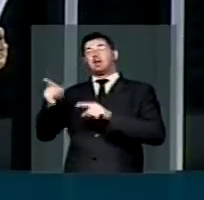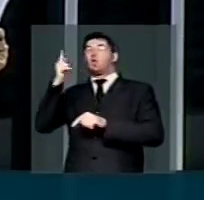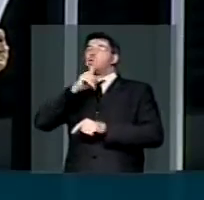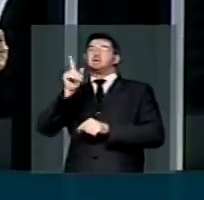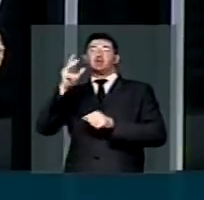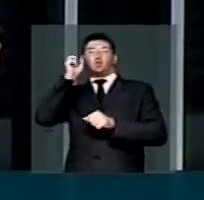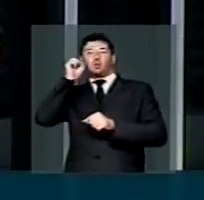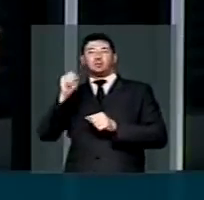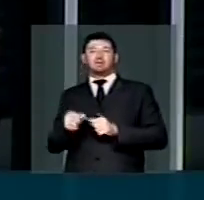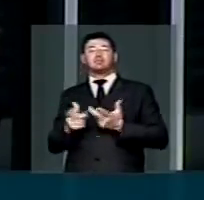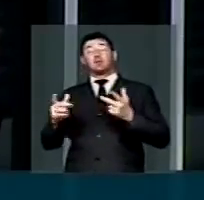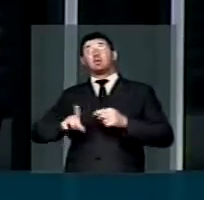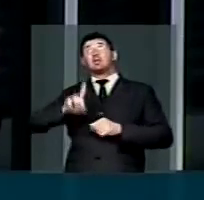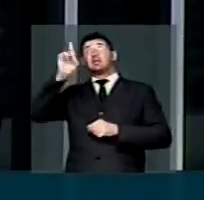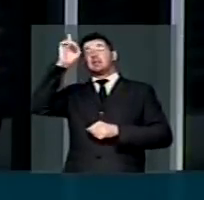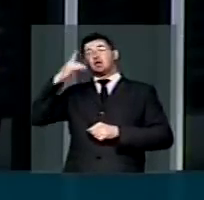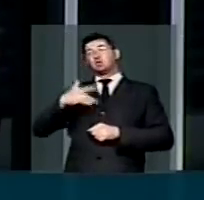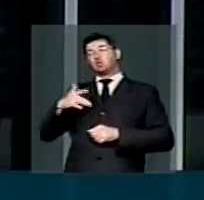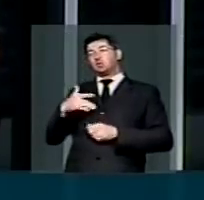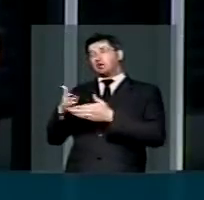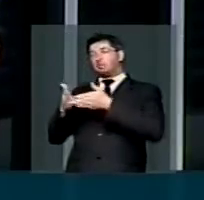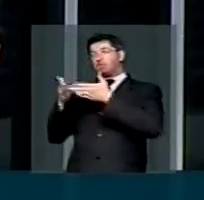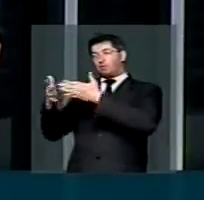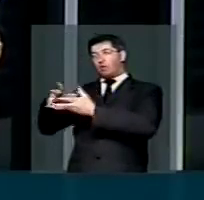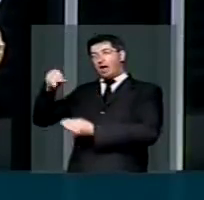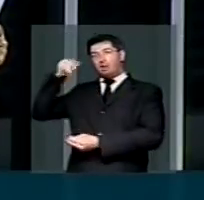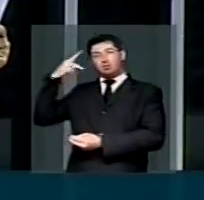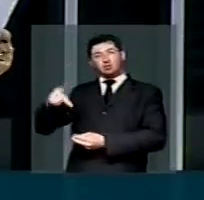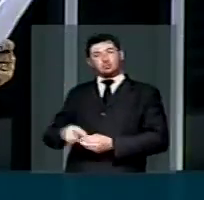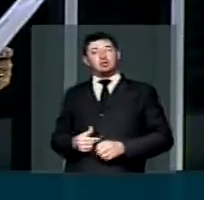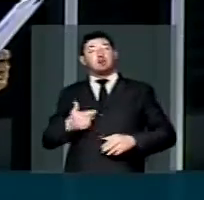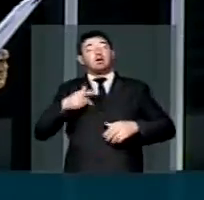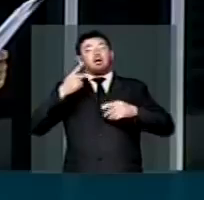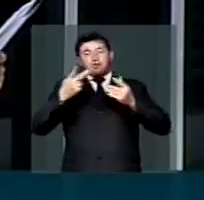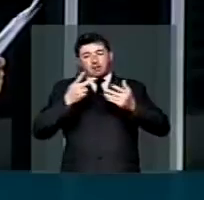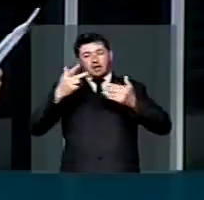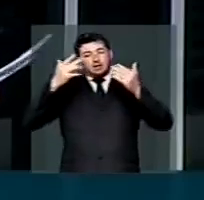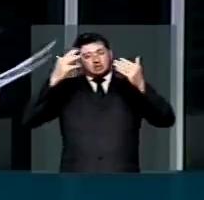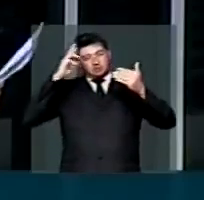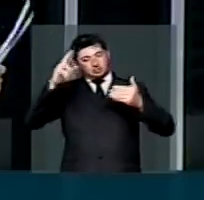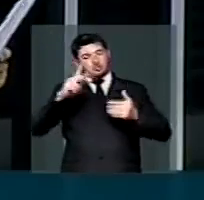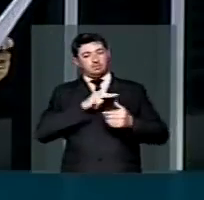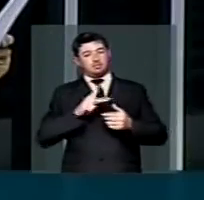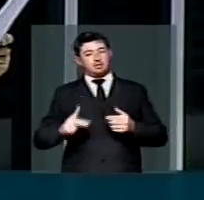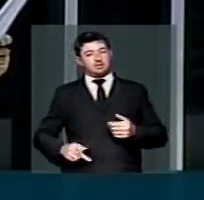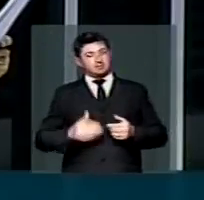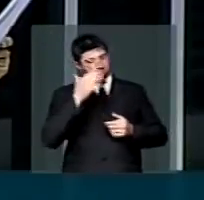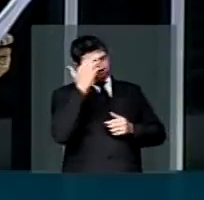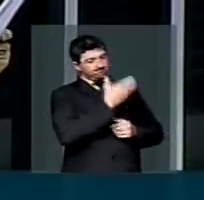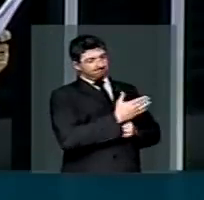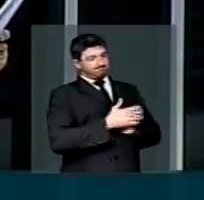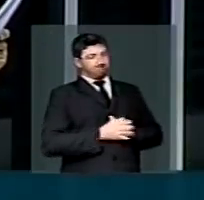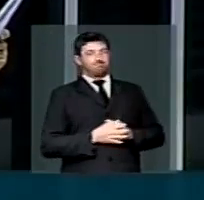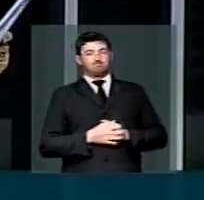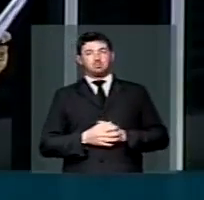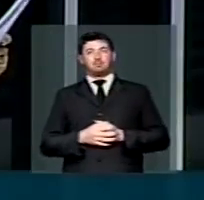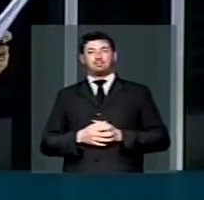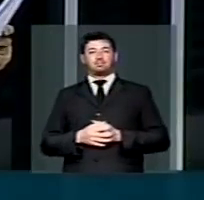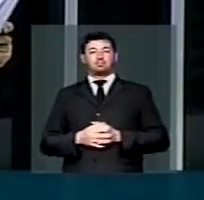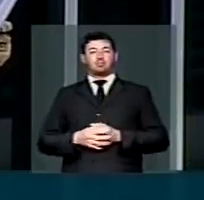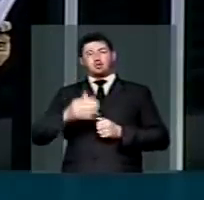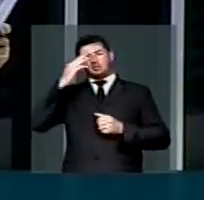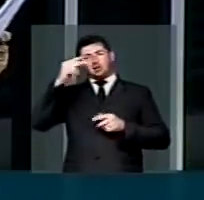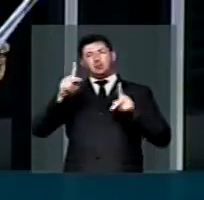fazer. Que Deus tenha misericórdia de sua alma. Era o que eu tinha a dizer, senhor presidente. Muito obrigado, senhor presidente. Muito obrigado,